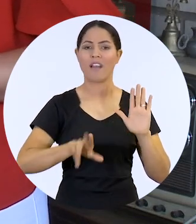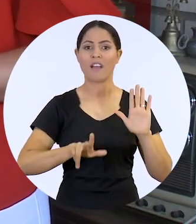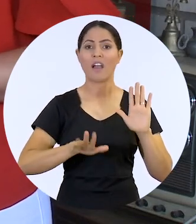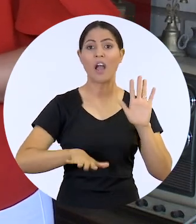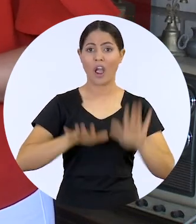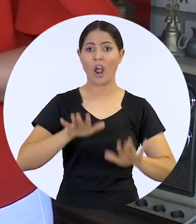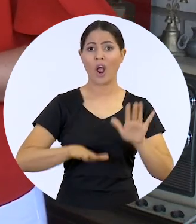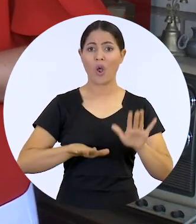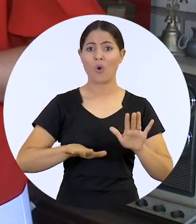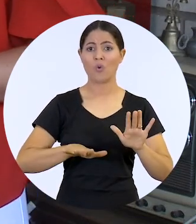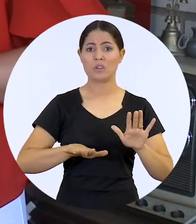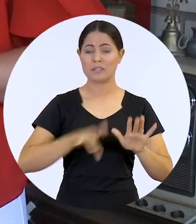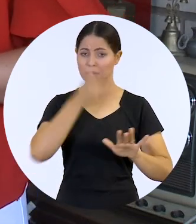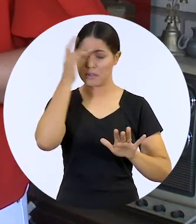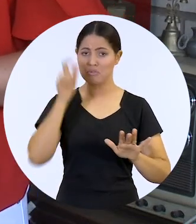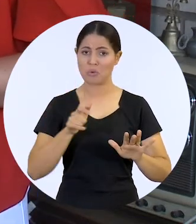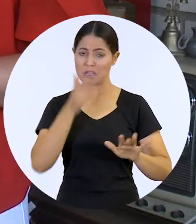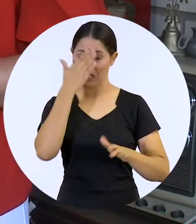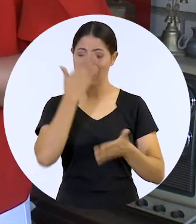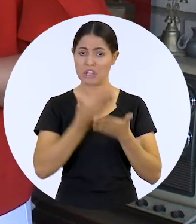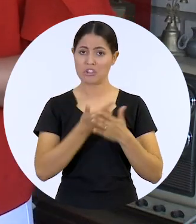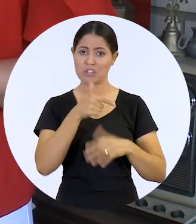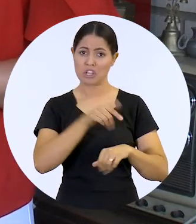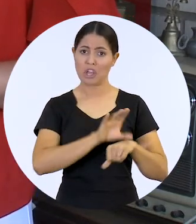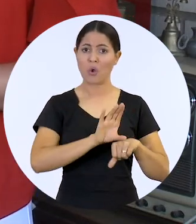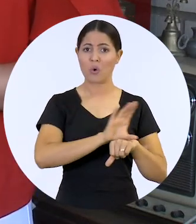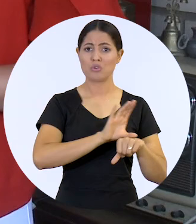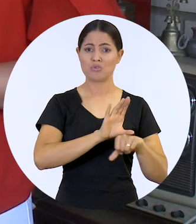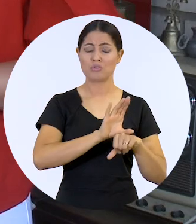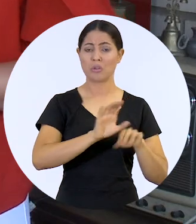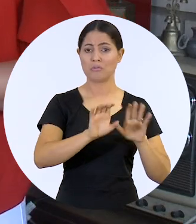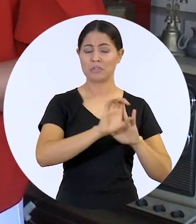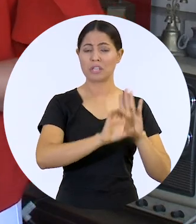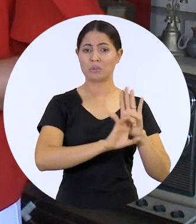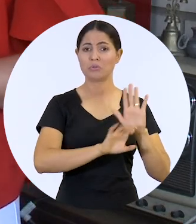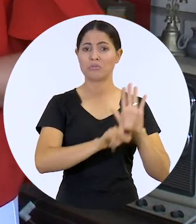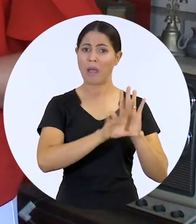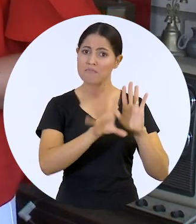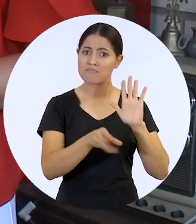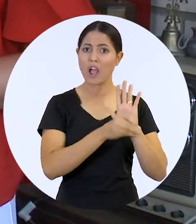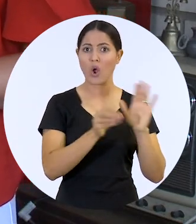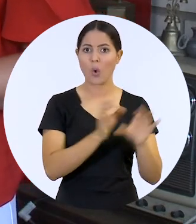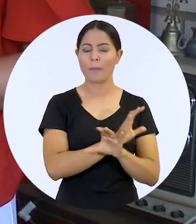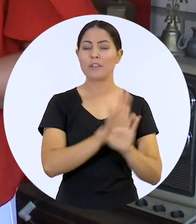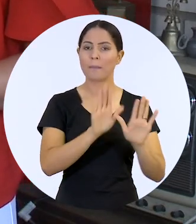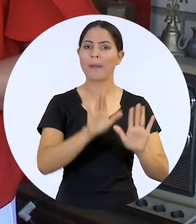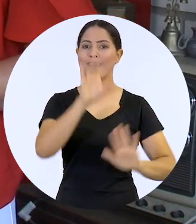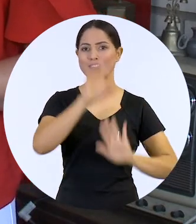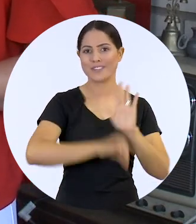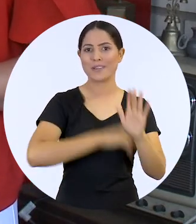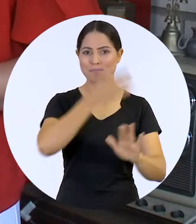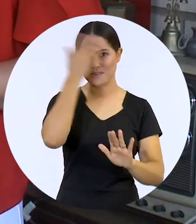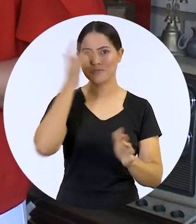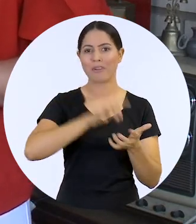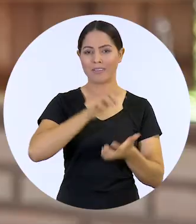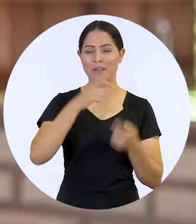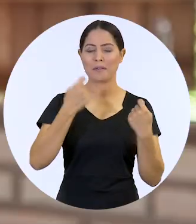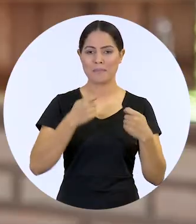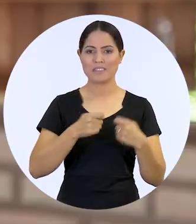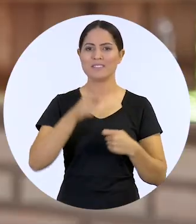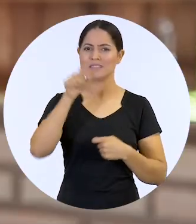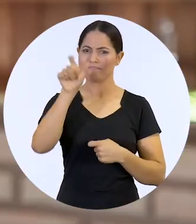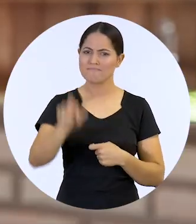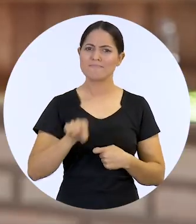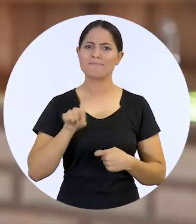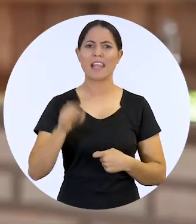para alguns até além do que deveria numa Constituição Federal ou no Estatuto, mas nós temos vários direitos que o idoso tem que conhecer. Ele